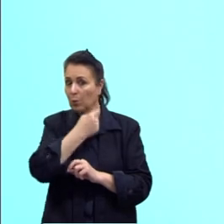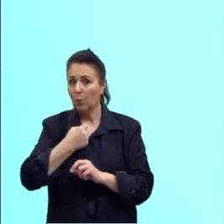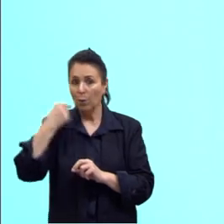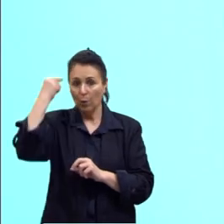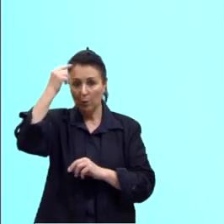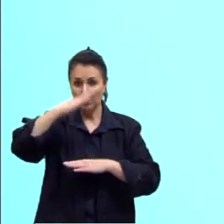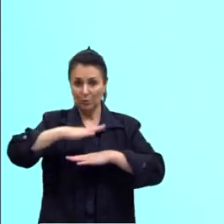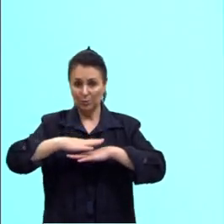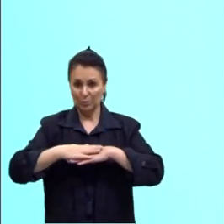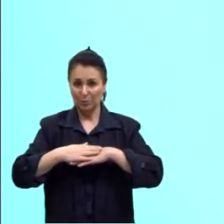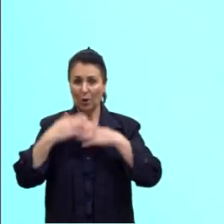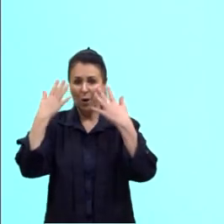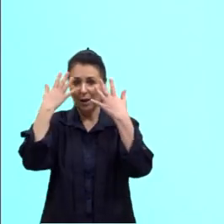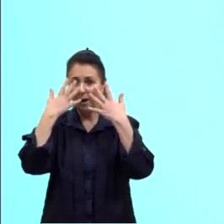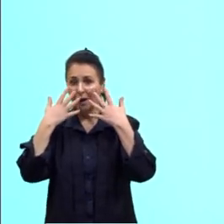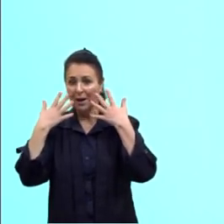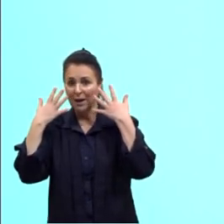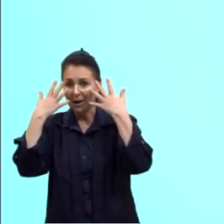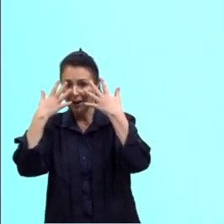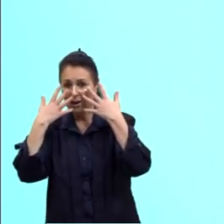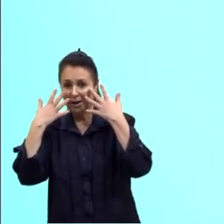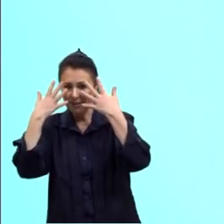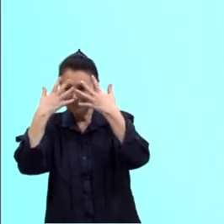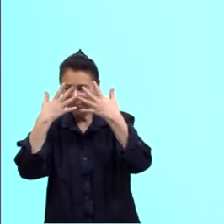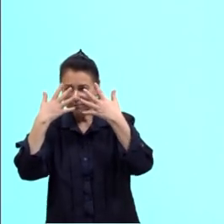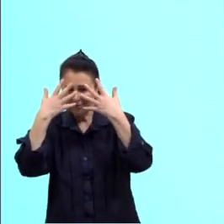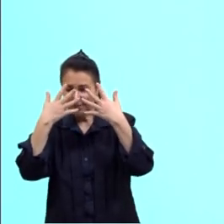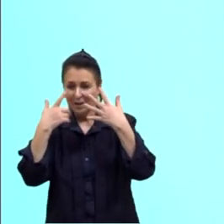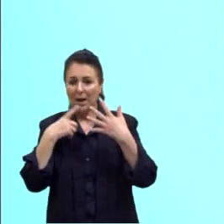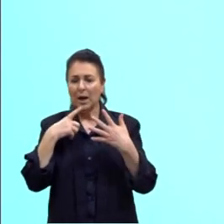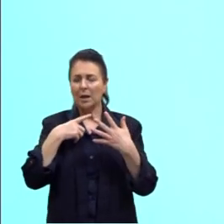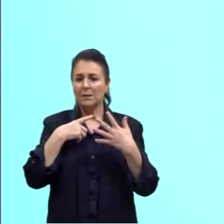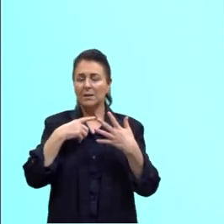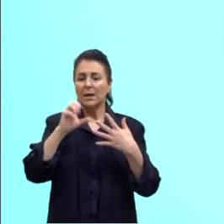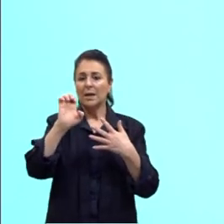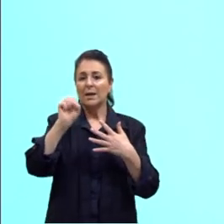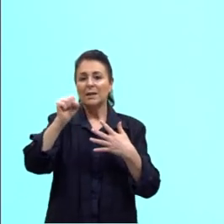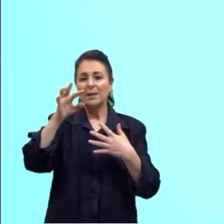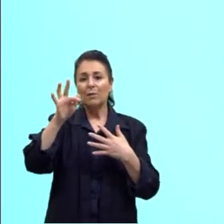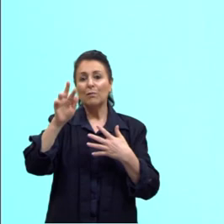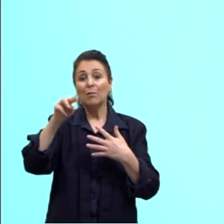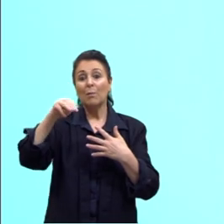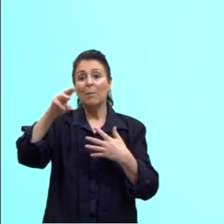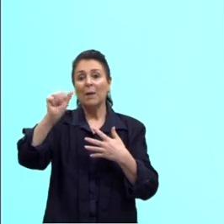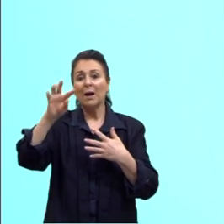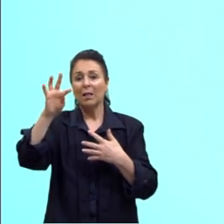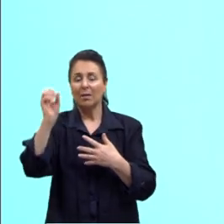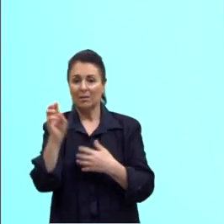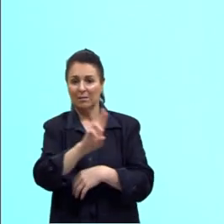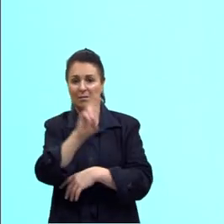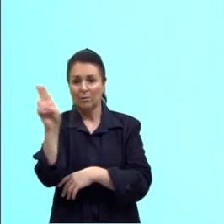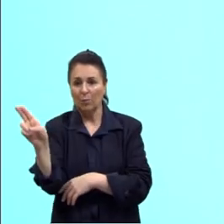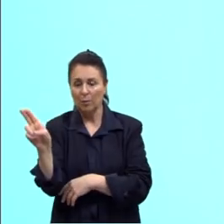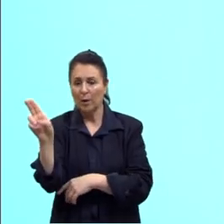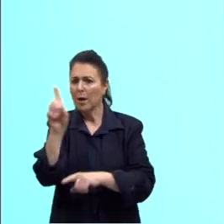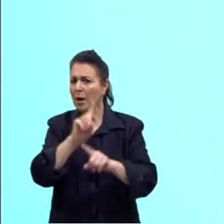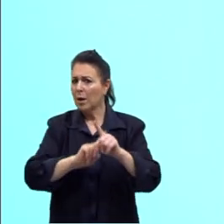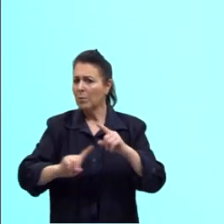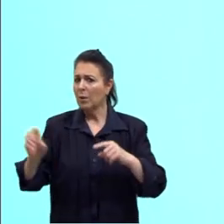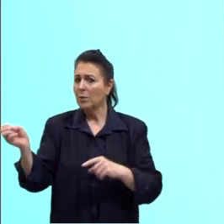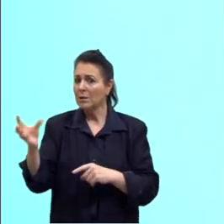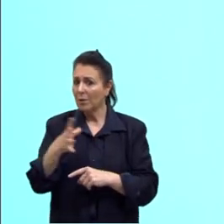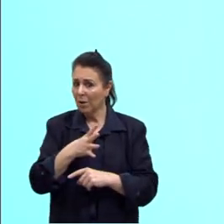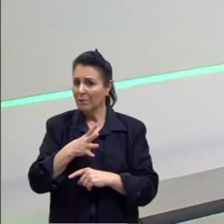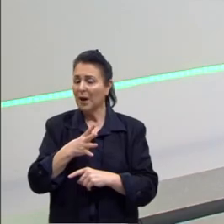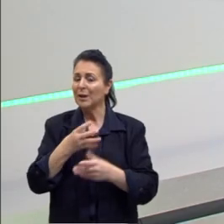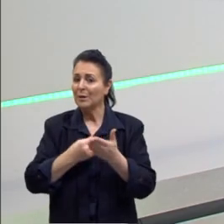como está a sombreado esse sombreamento esses formato é algo novo na pintura que chega